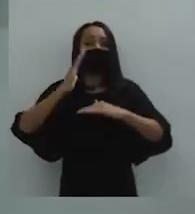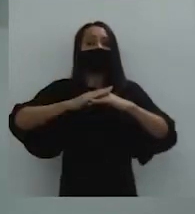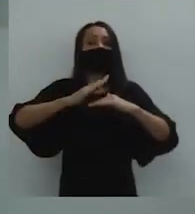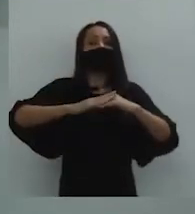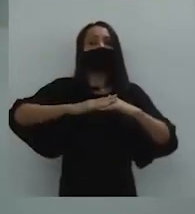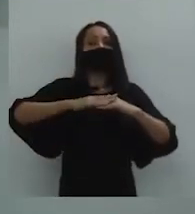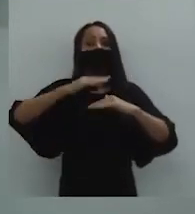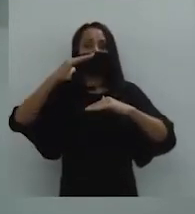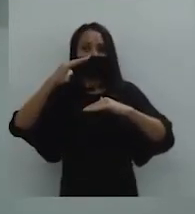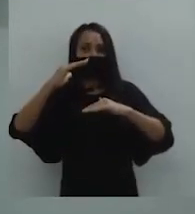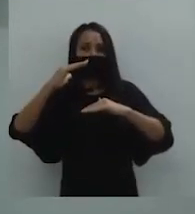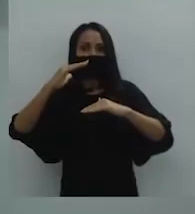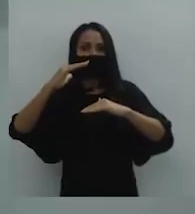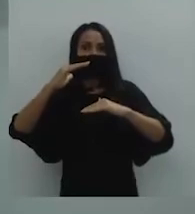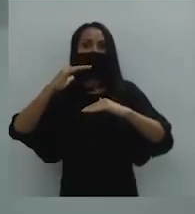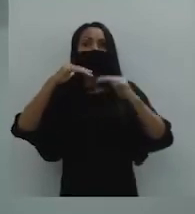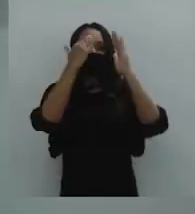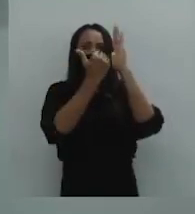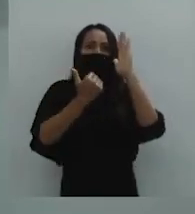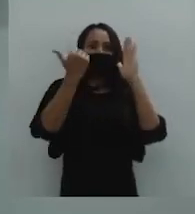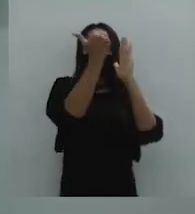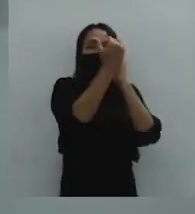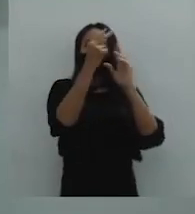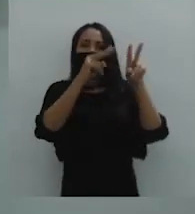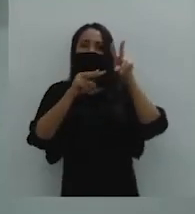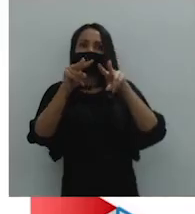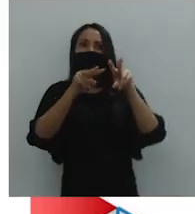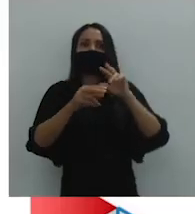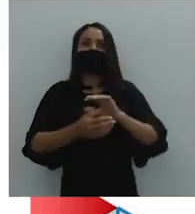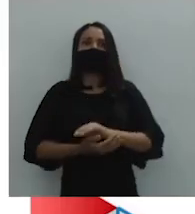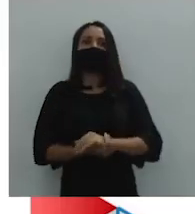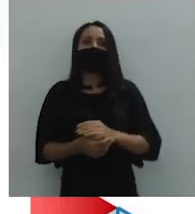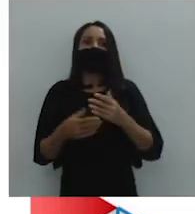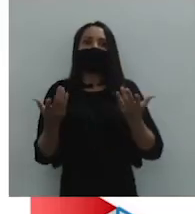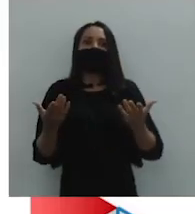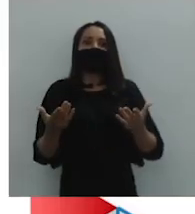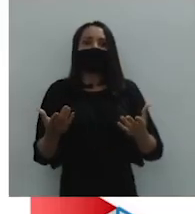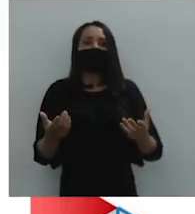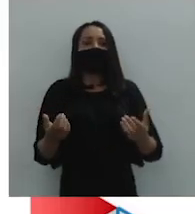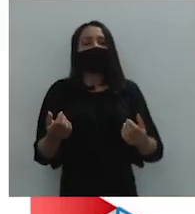apenas enxergamos, certo? E eu espero que